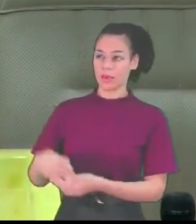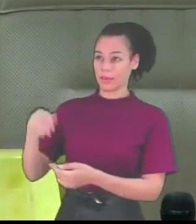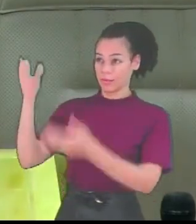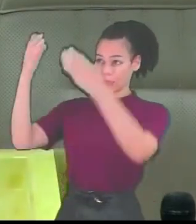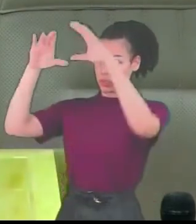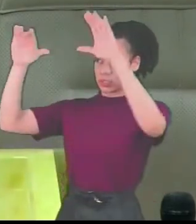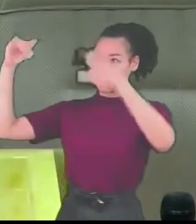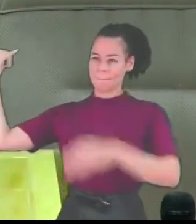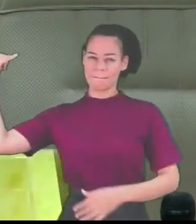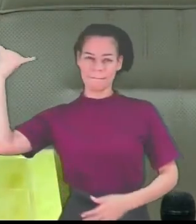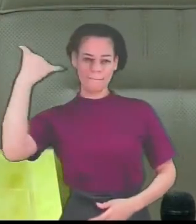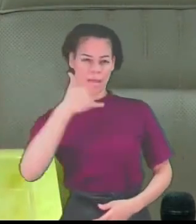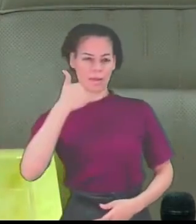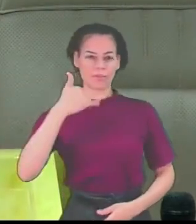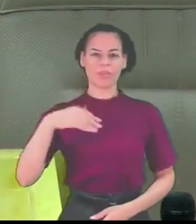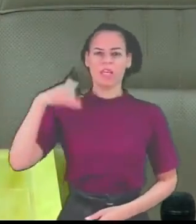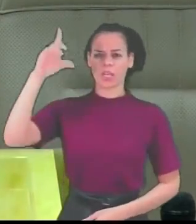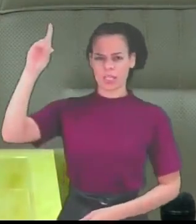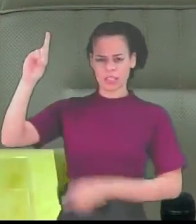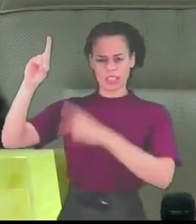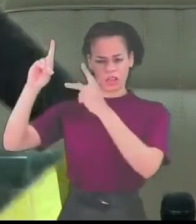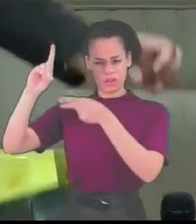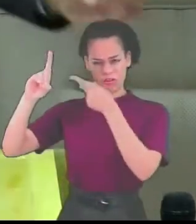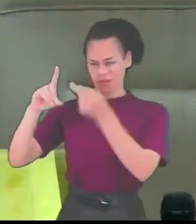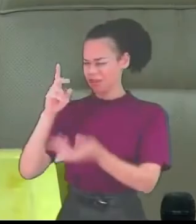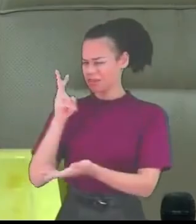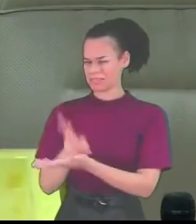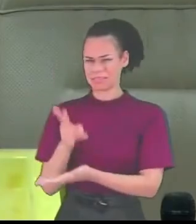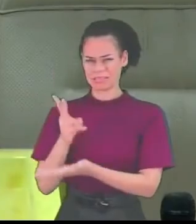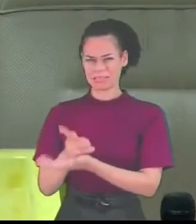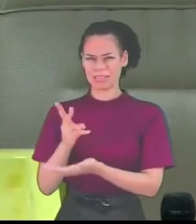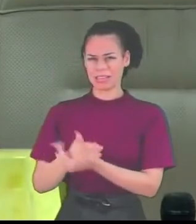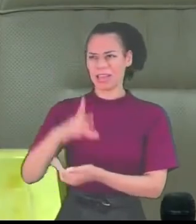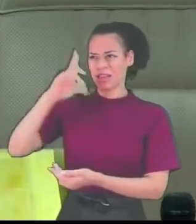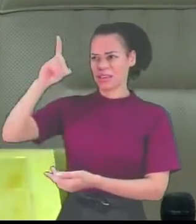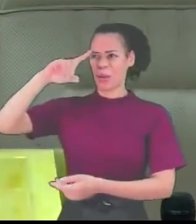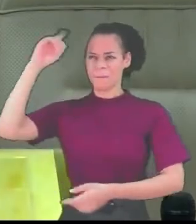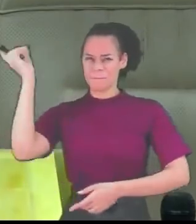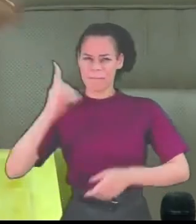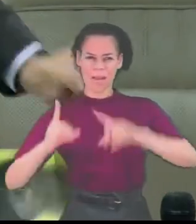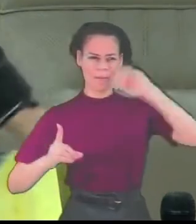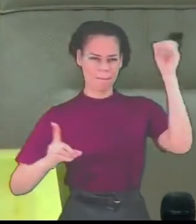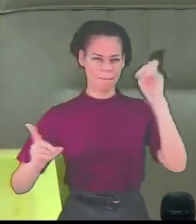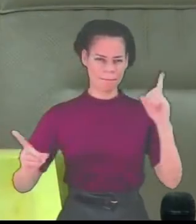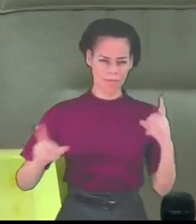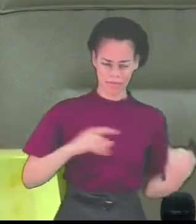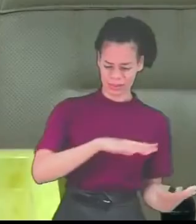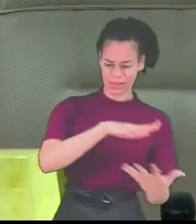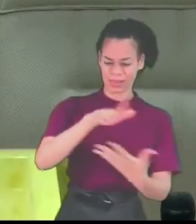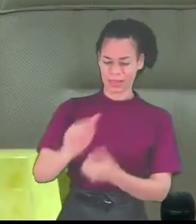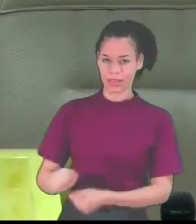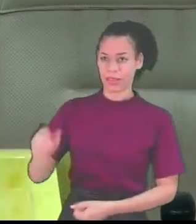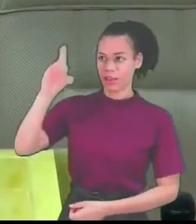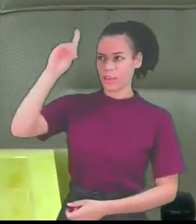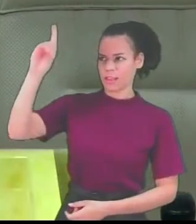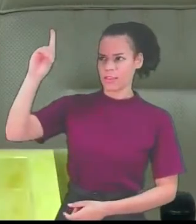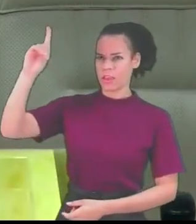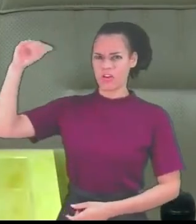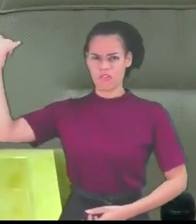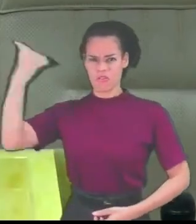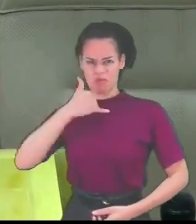deu sempre brada Deus sempre fala eu sempre troveja natal Deus disse